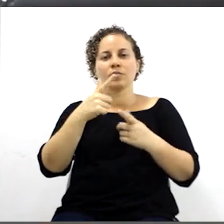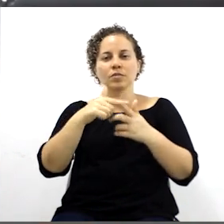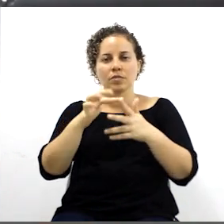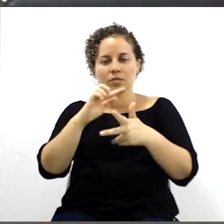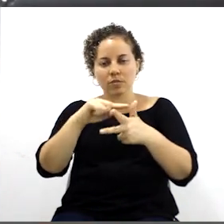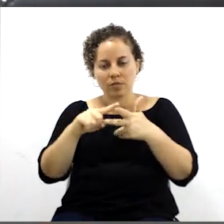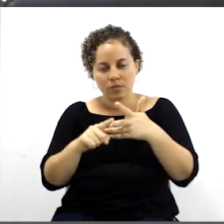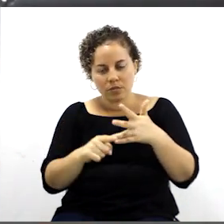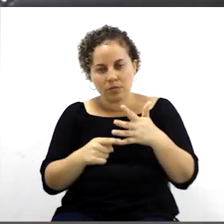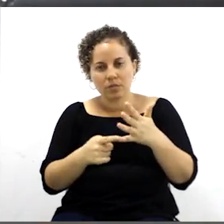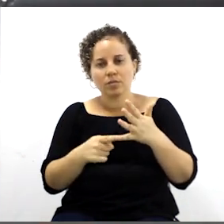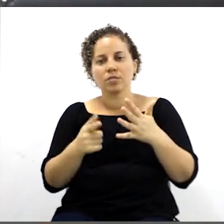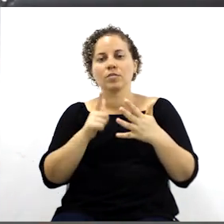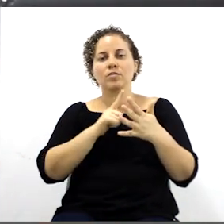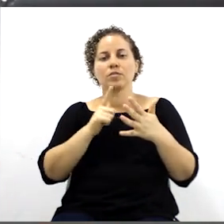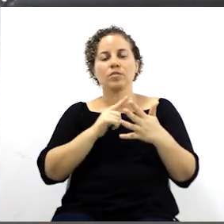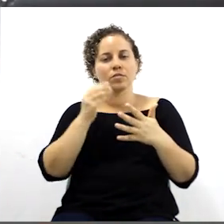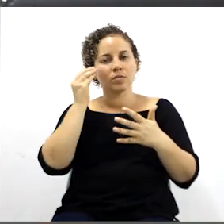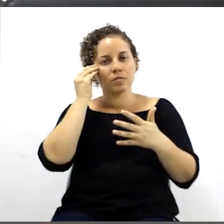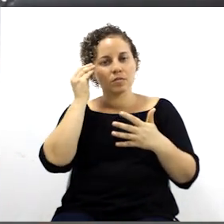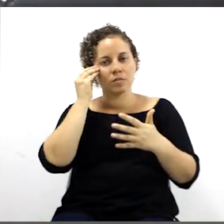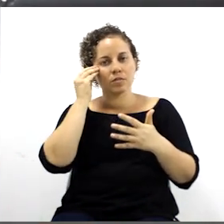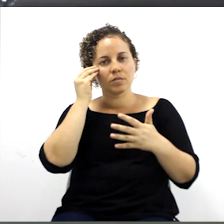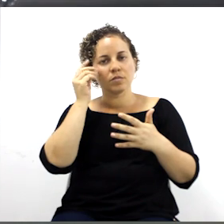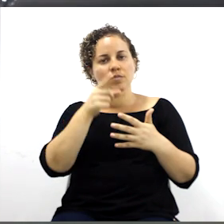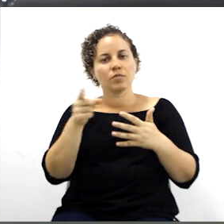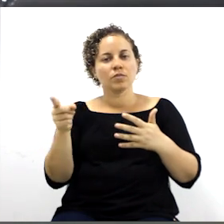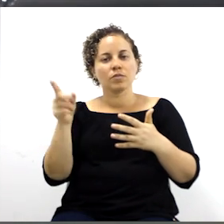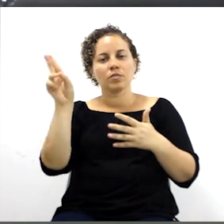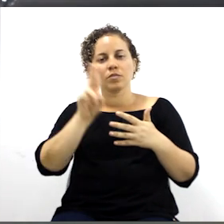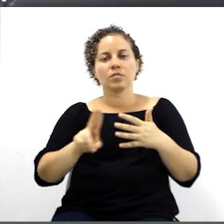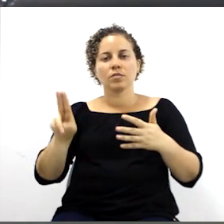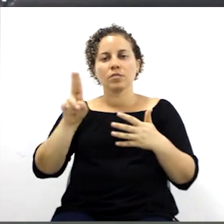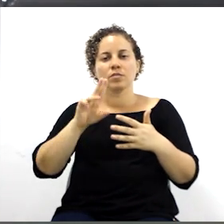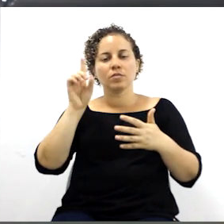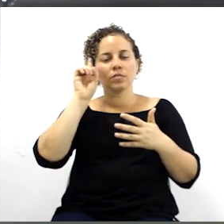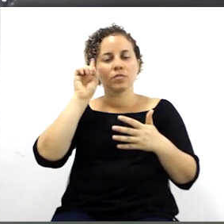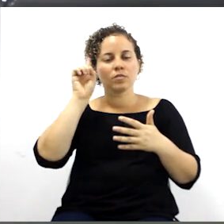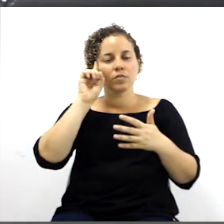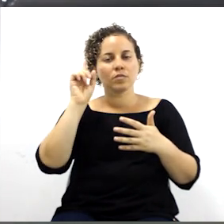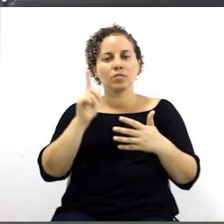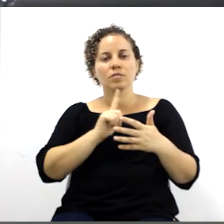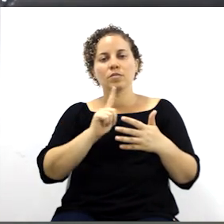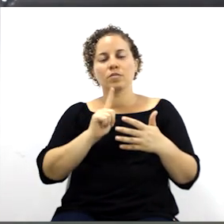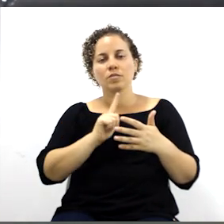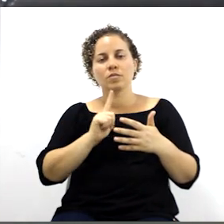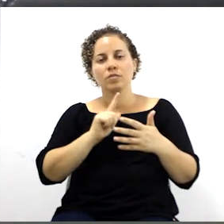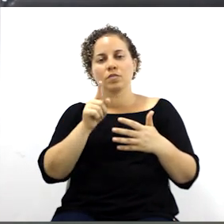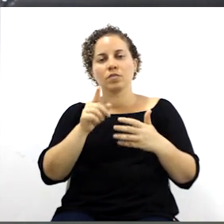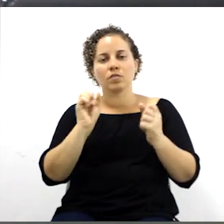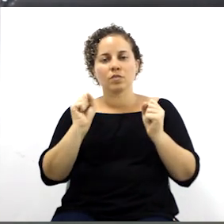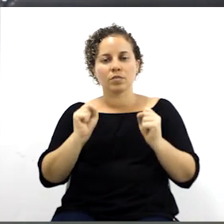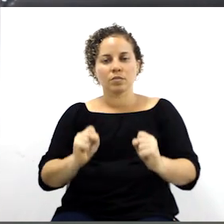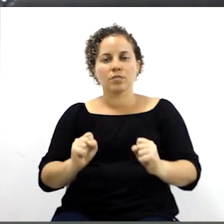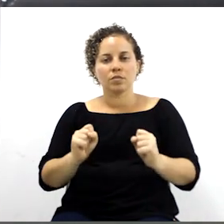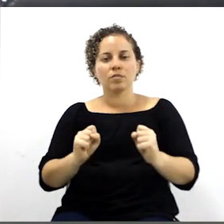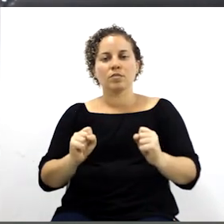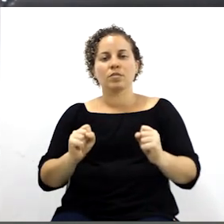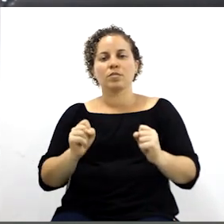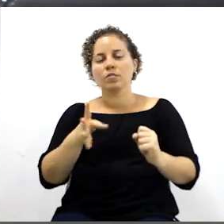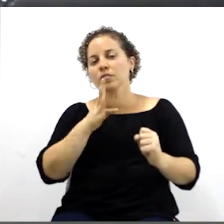pode ver, né? São elementos que você pode utilizar no seu dia a dia e que você pode, a partir